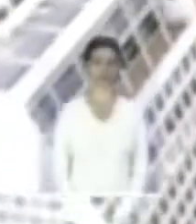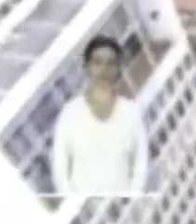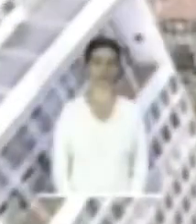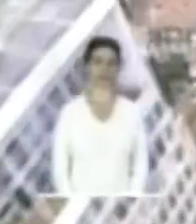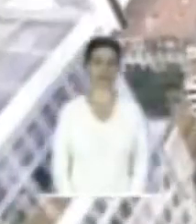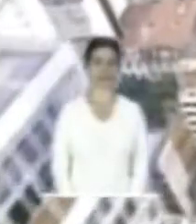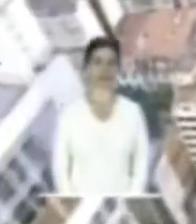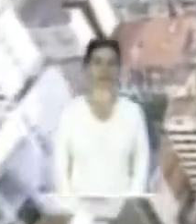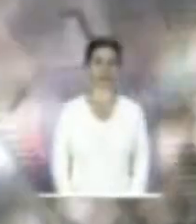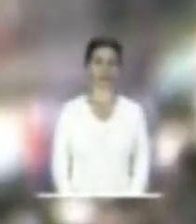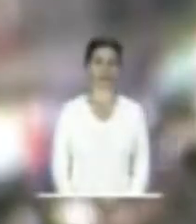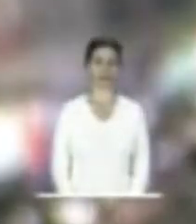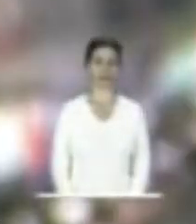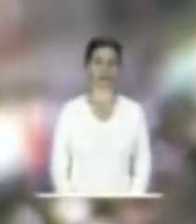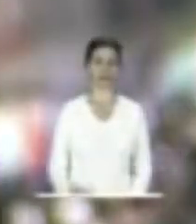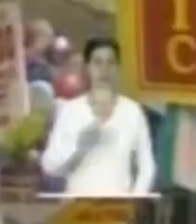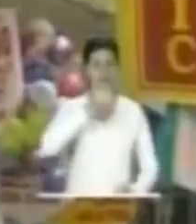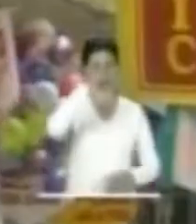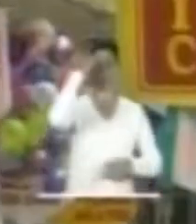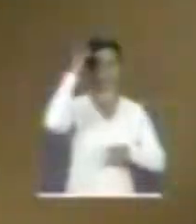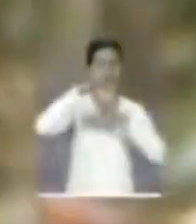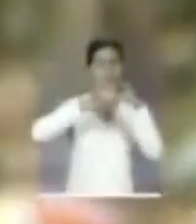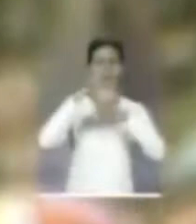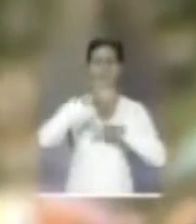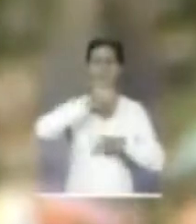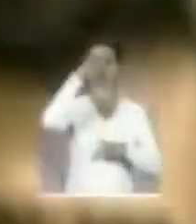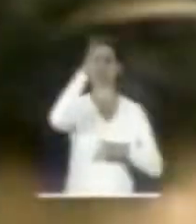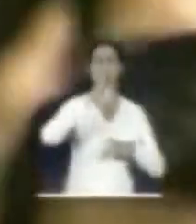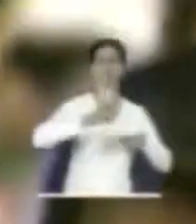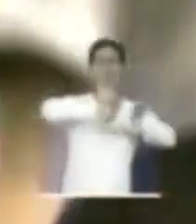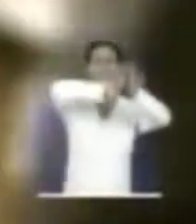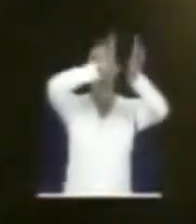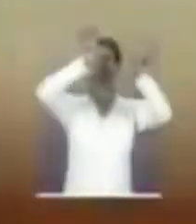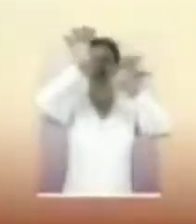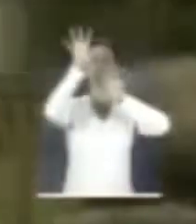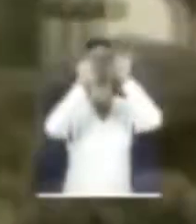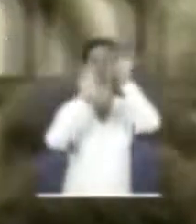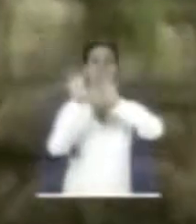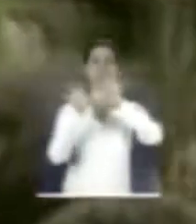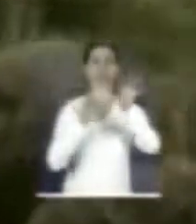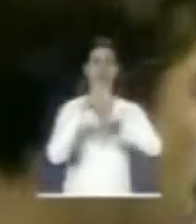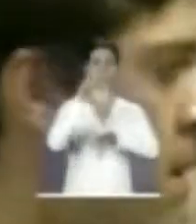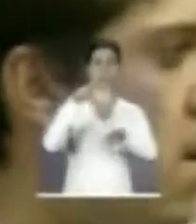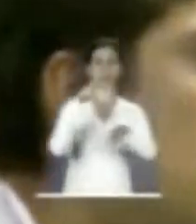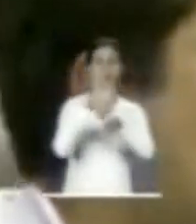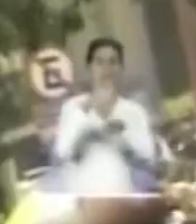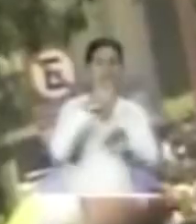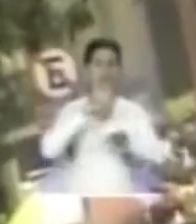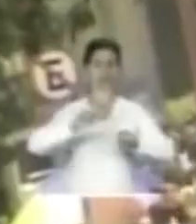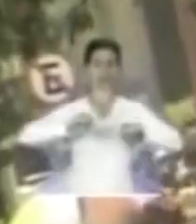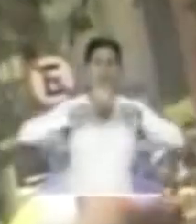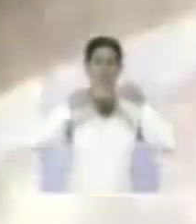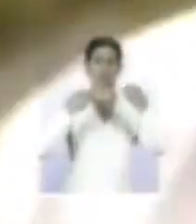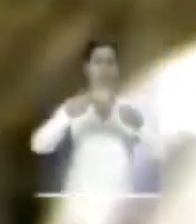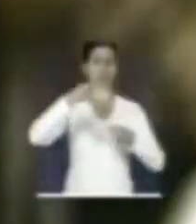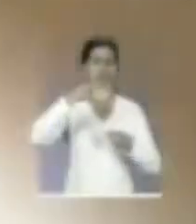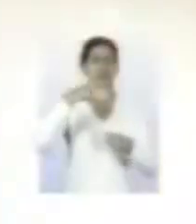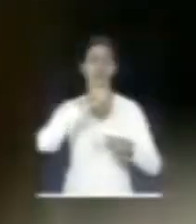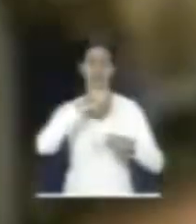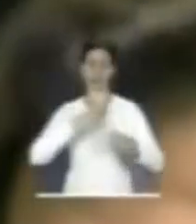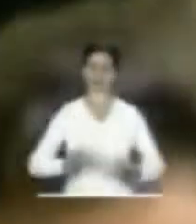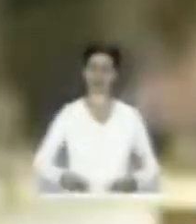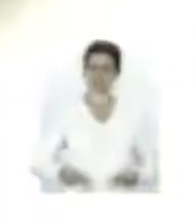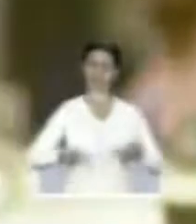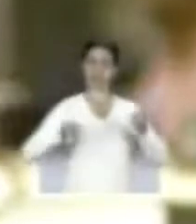Uma terra de gente valente e trabalhadora. Brasileiros de todos os cantos do país, que aqui juntaram sua força e